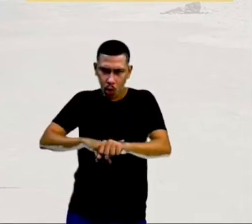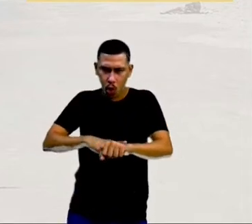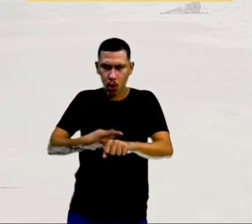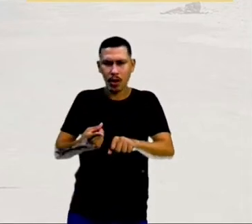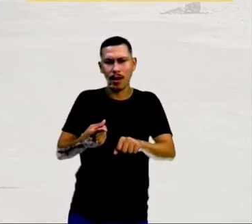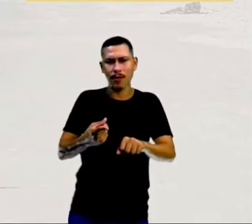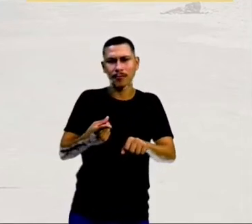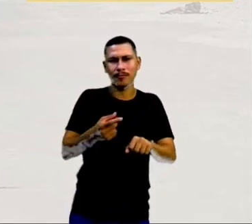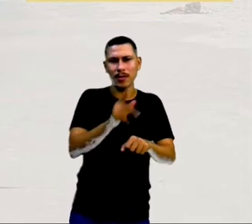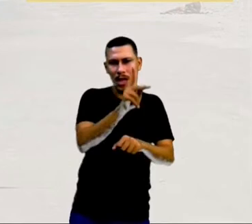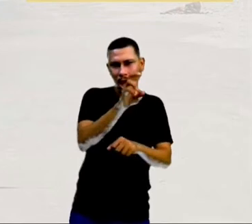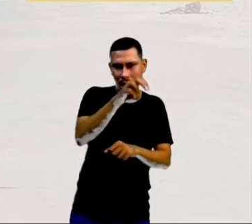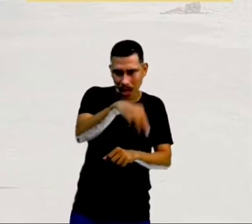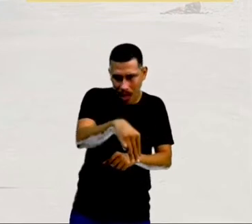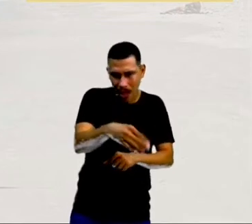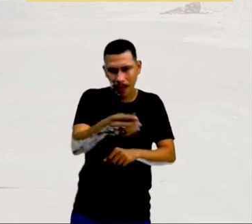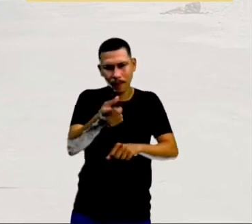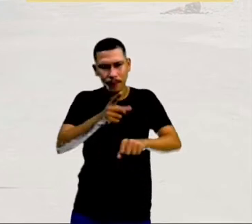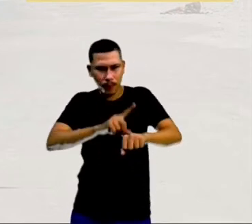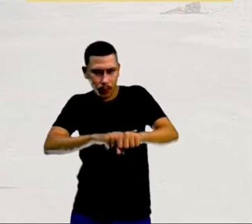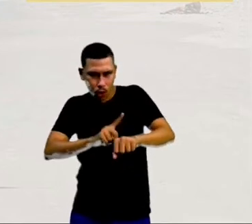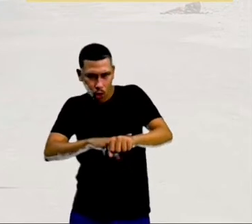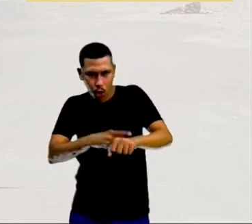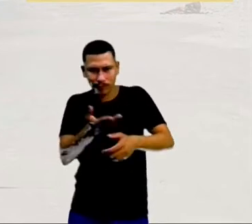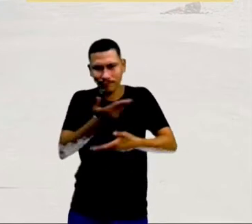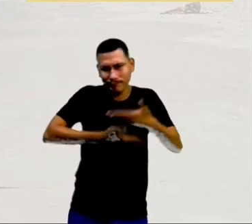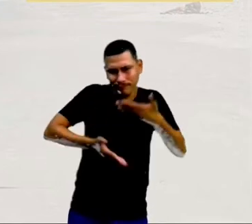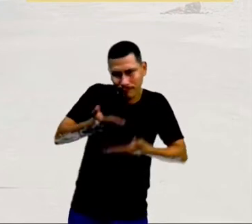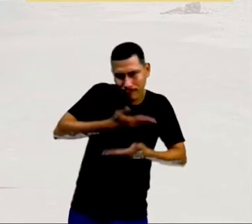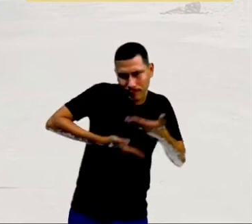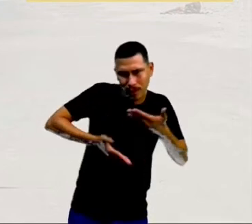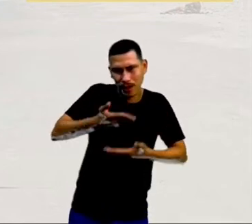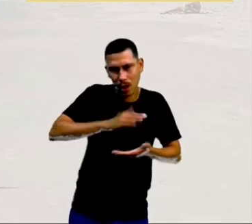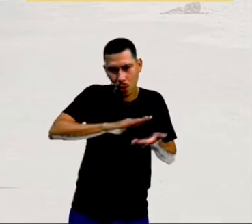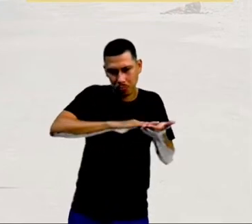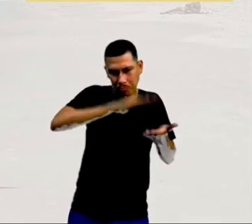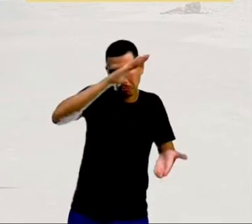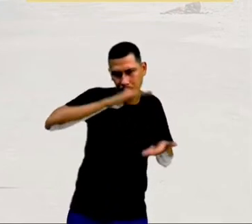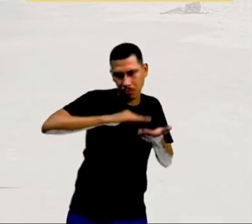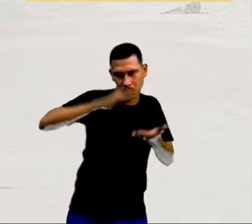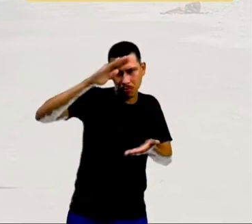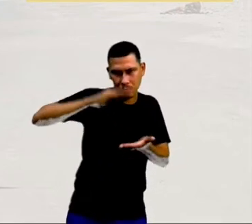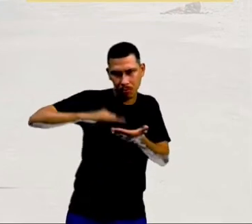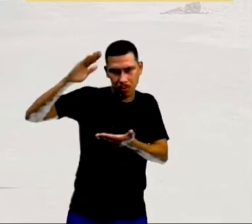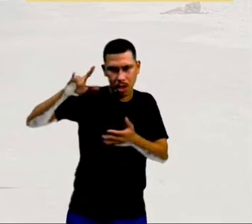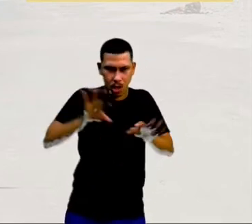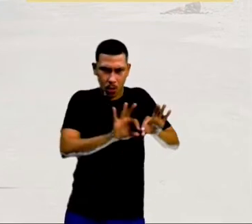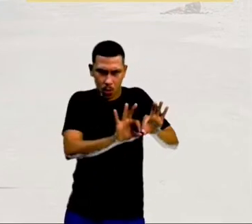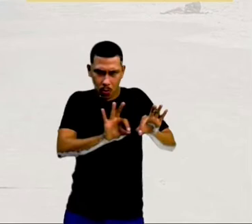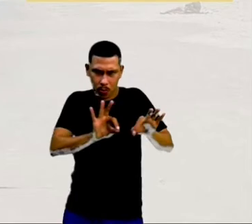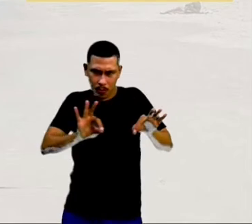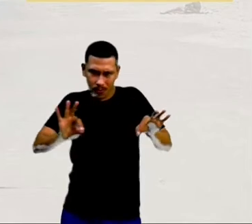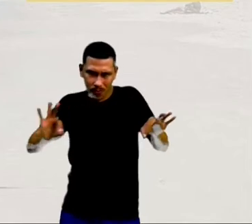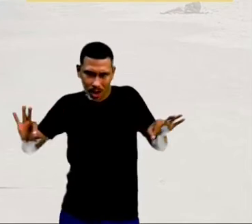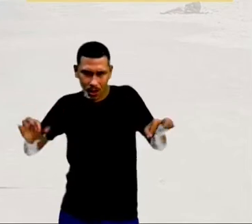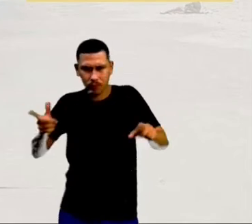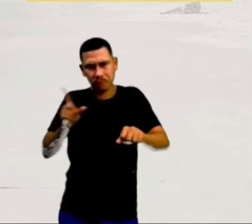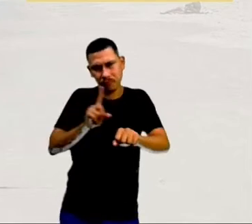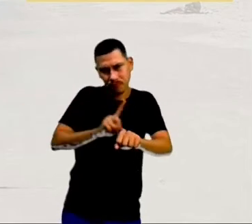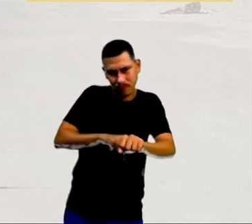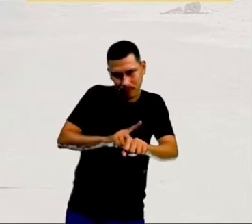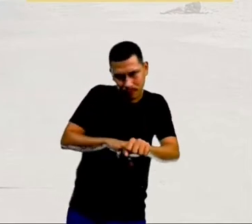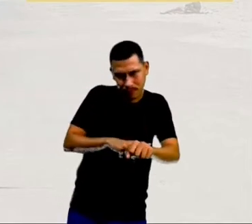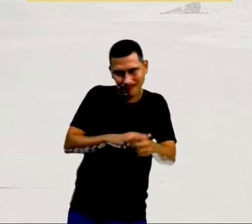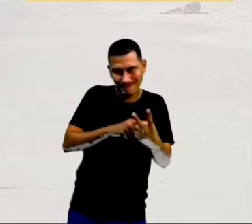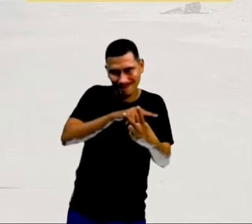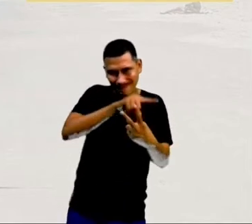quilômetro por hora é uma relação que existe entre a grandeza comprimento e a grandeza tempo, tá